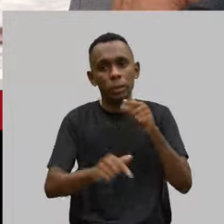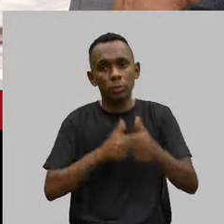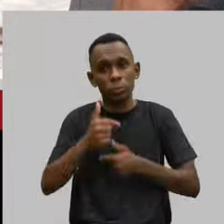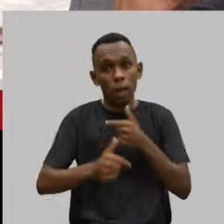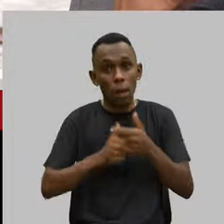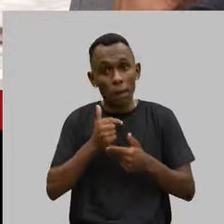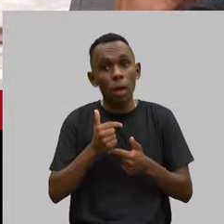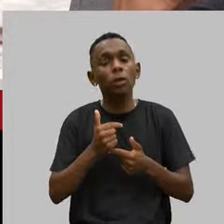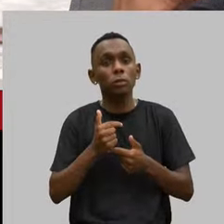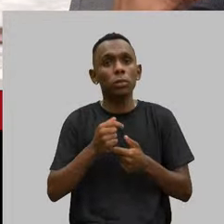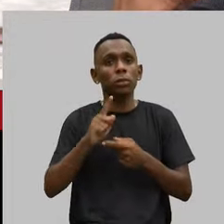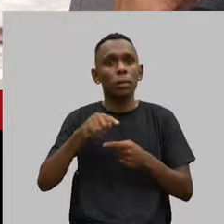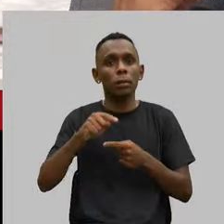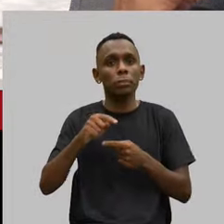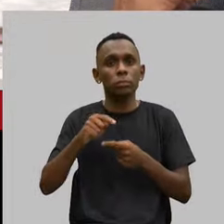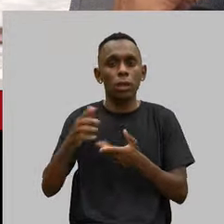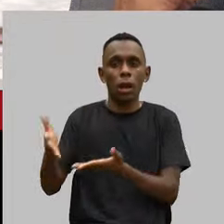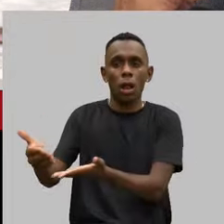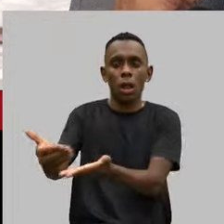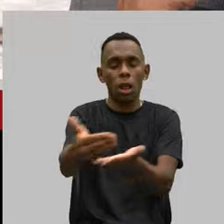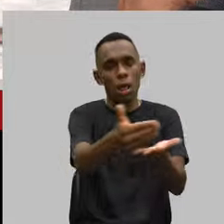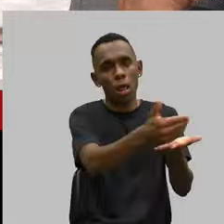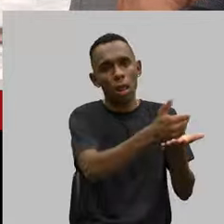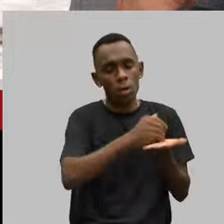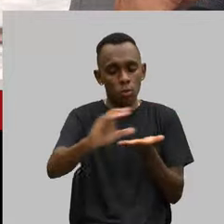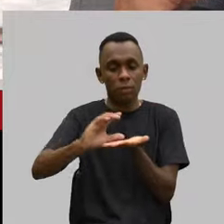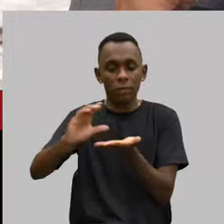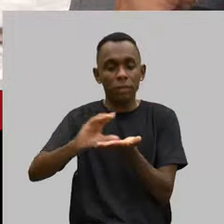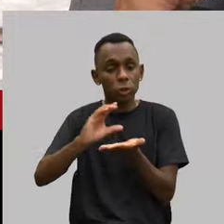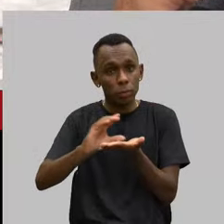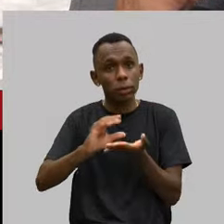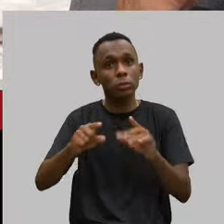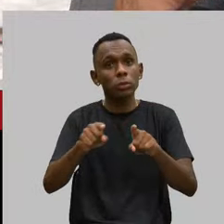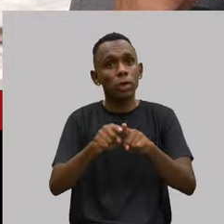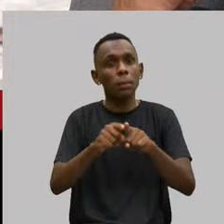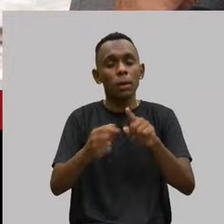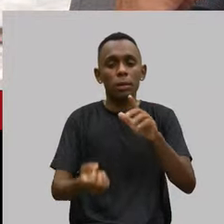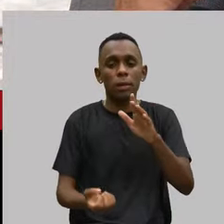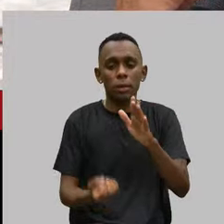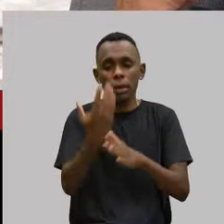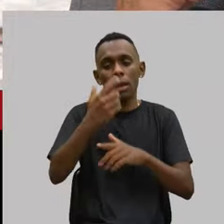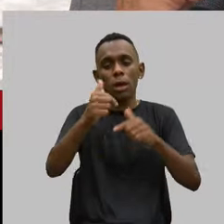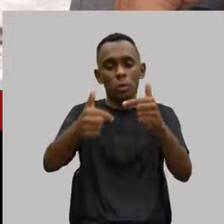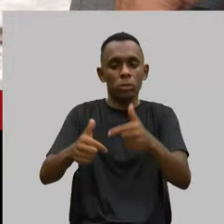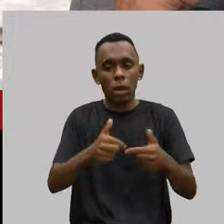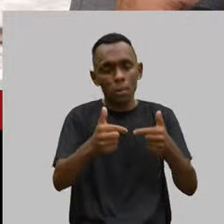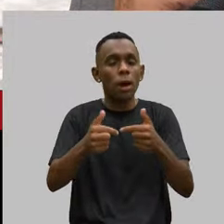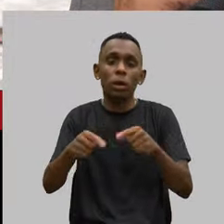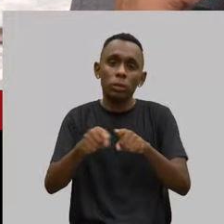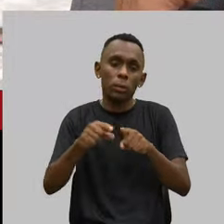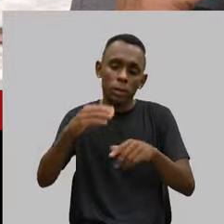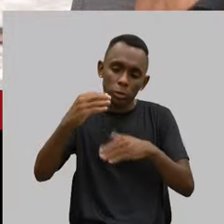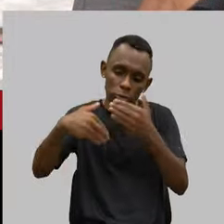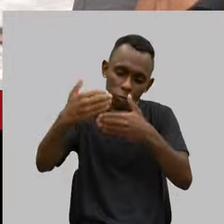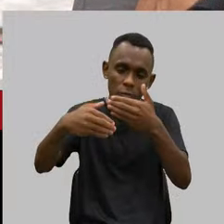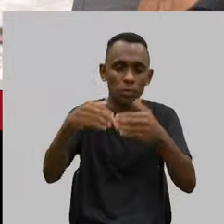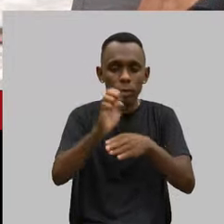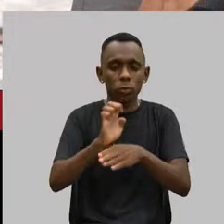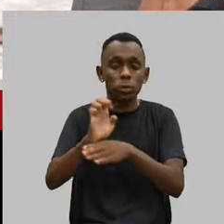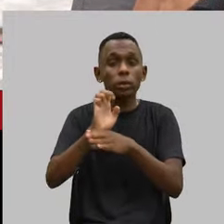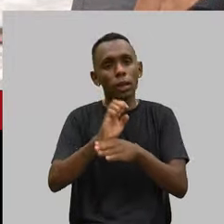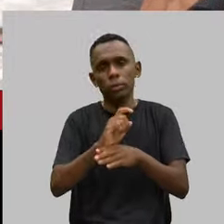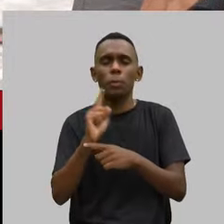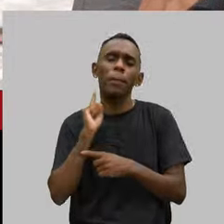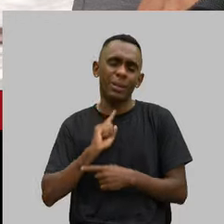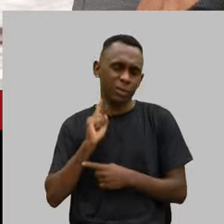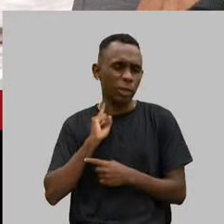para a atrair investimentos e Por conseguinte empregos e desenvolvimento pro estado Minas Gerais como vocês sabem